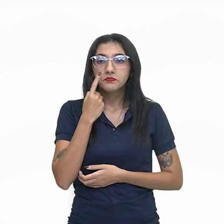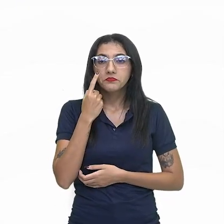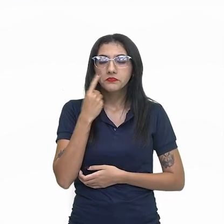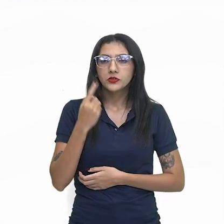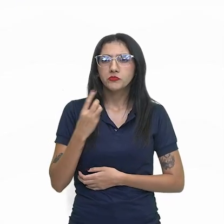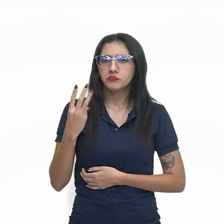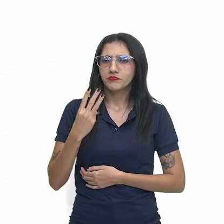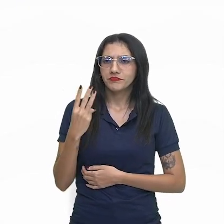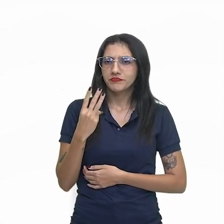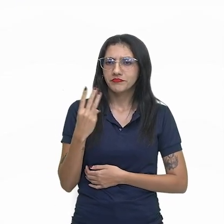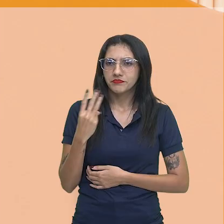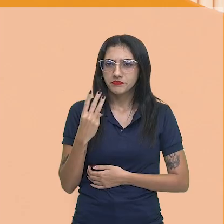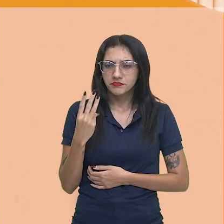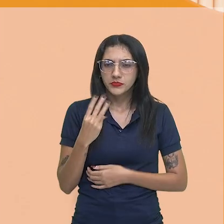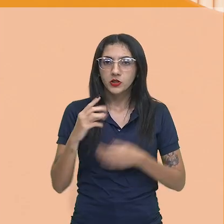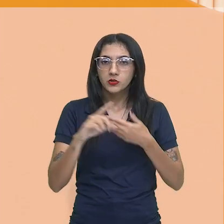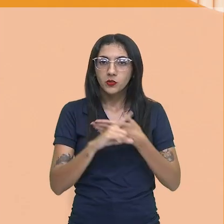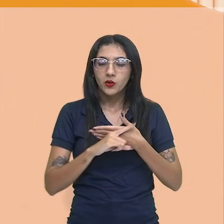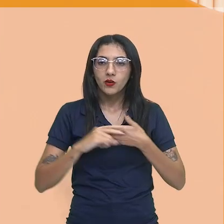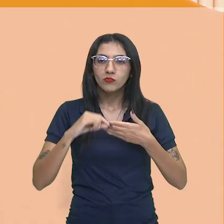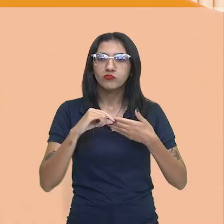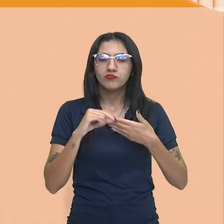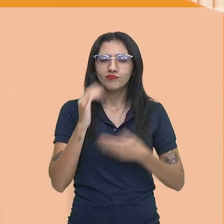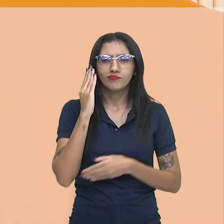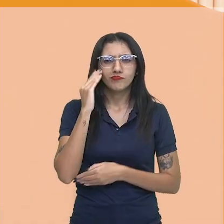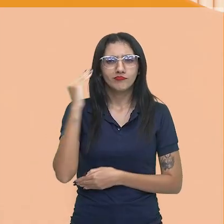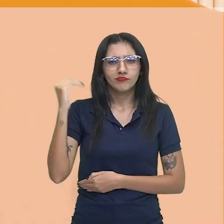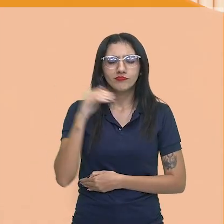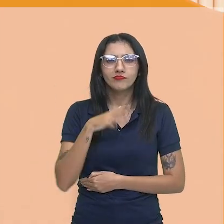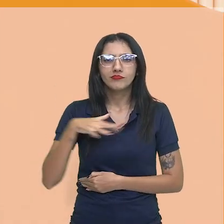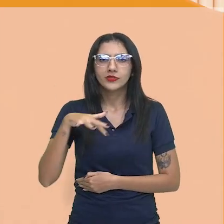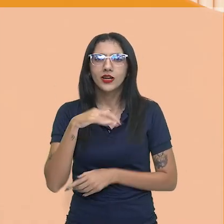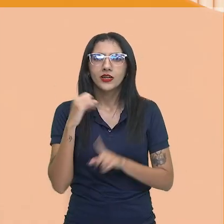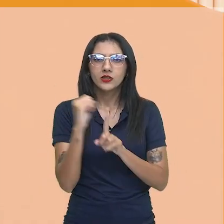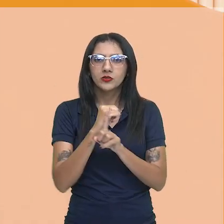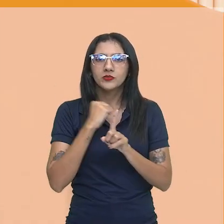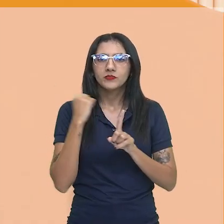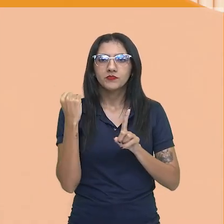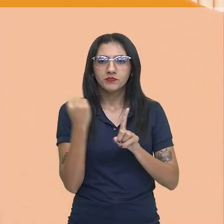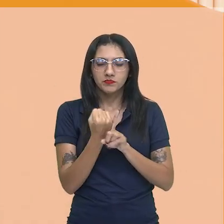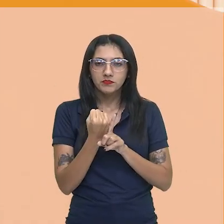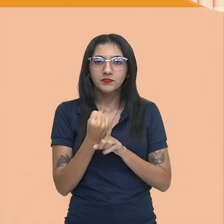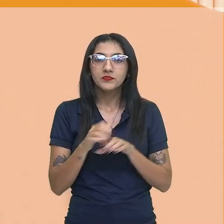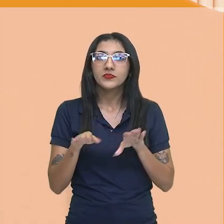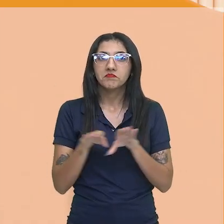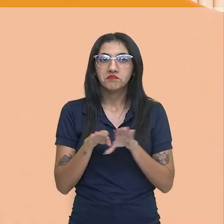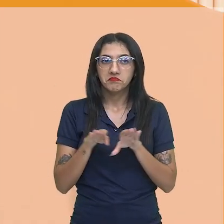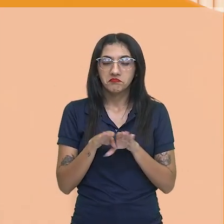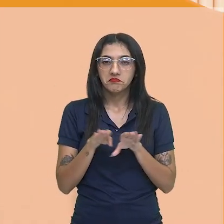de clássicos, né, da sociologia, que é o alemão também,